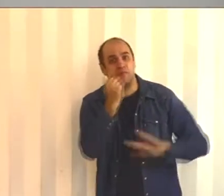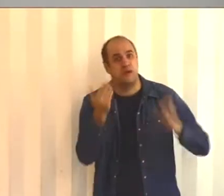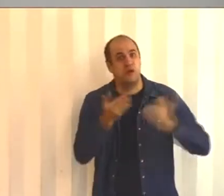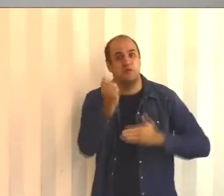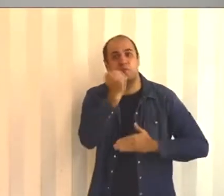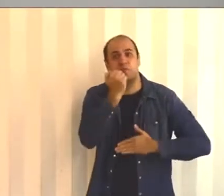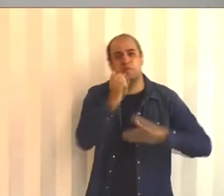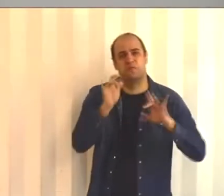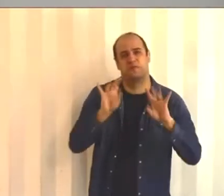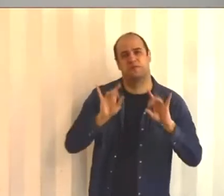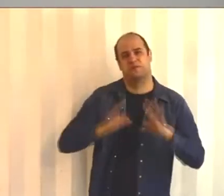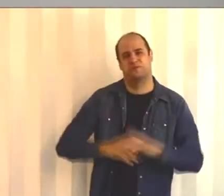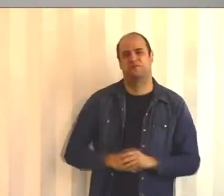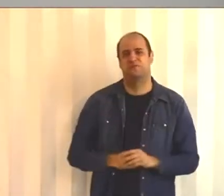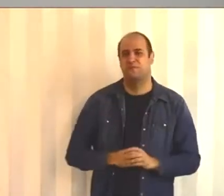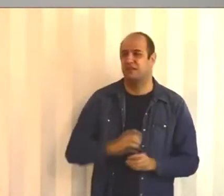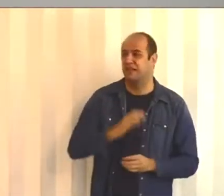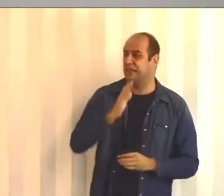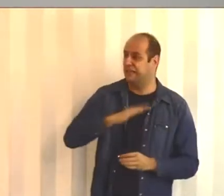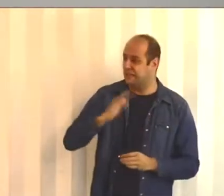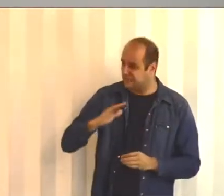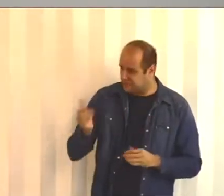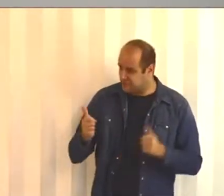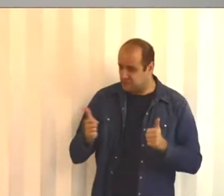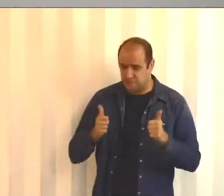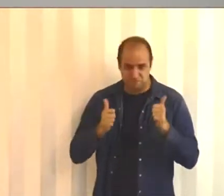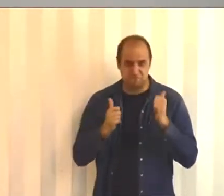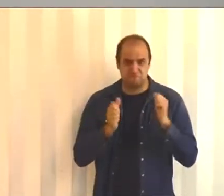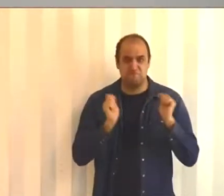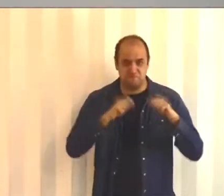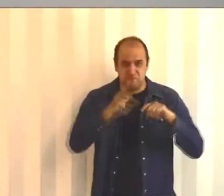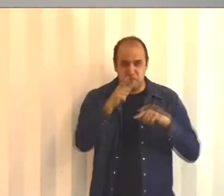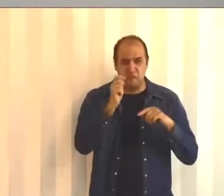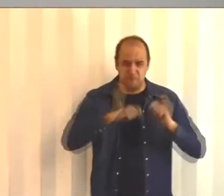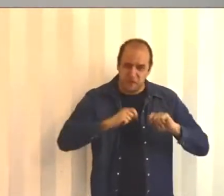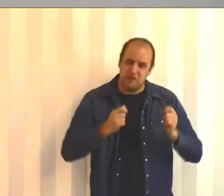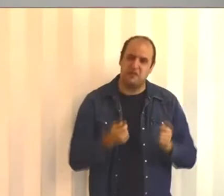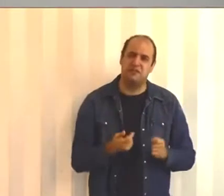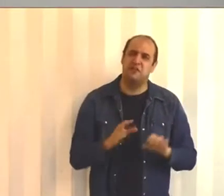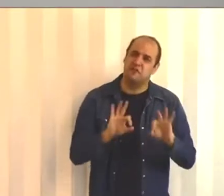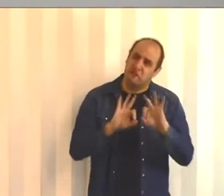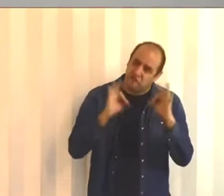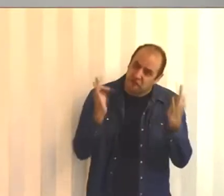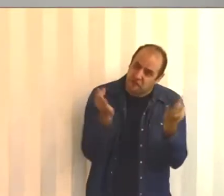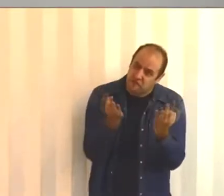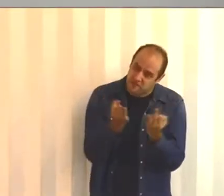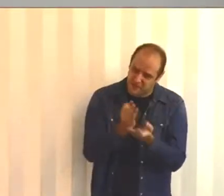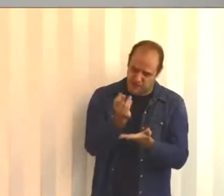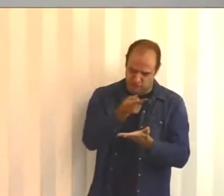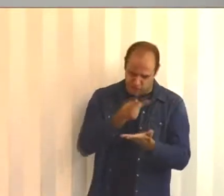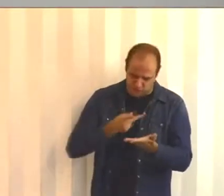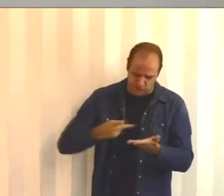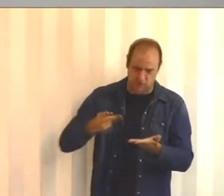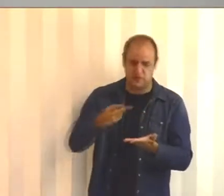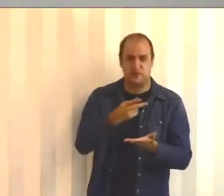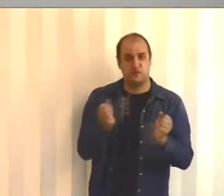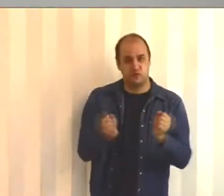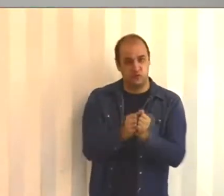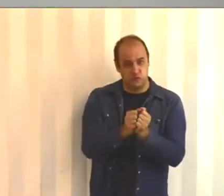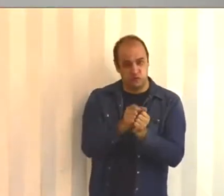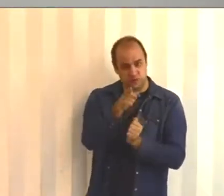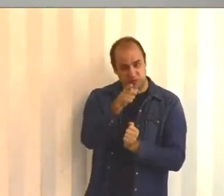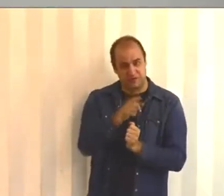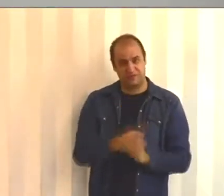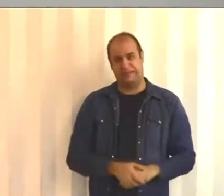mães. Então, as crianças podem fazer isso, um desenho de uma família, com vocês lá nessa família,